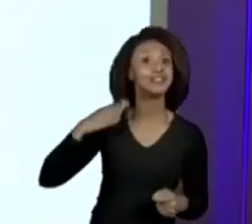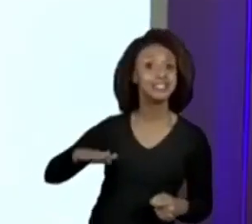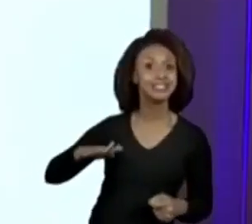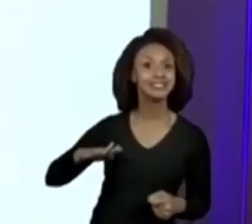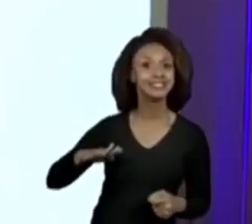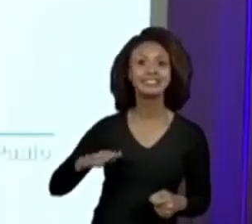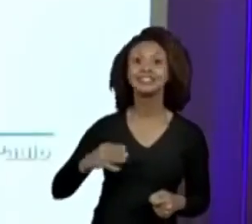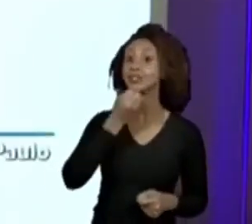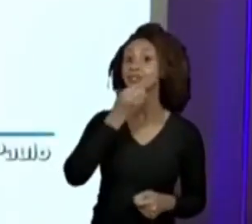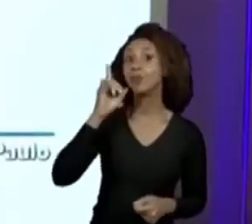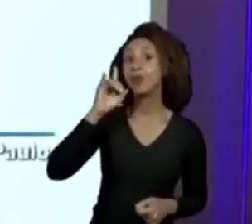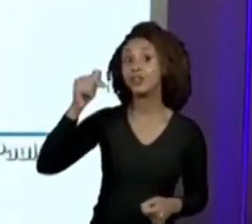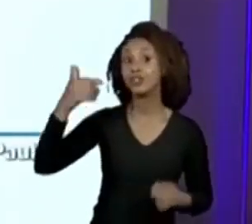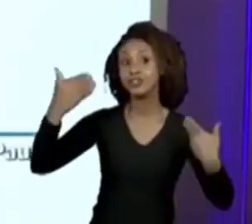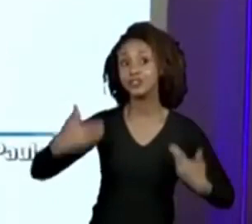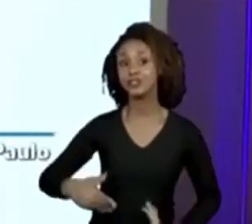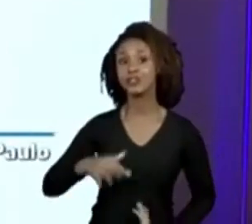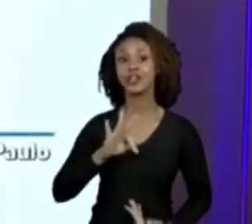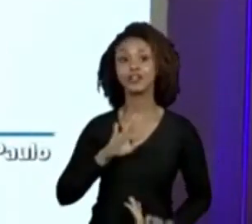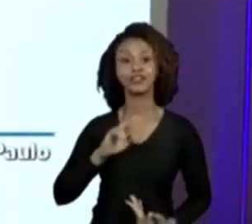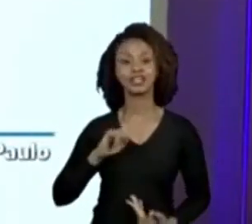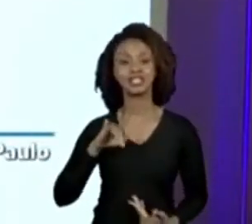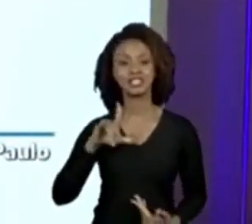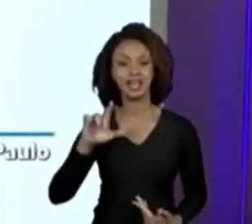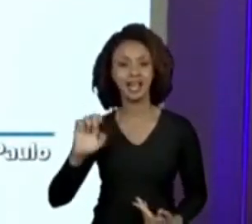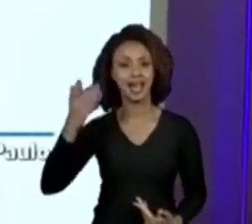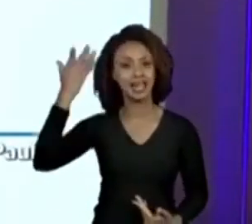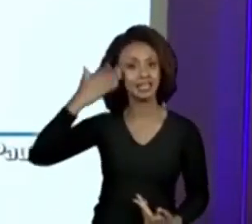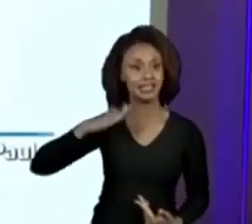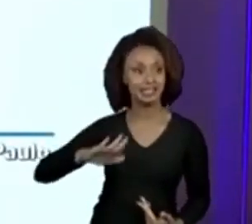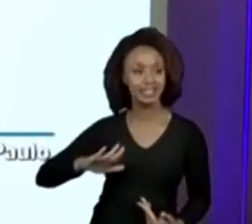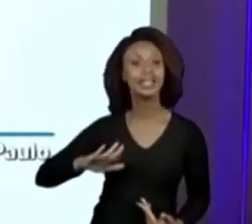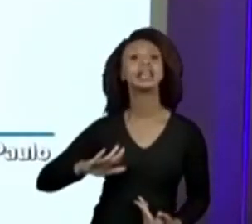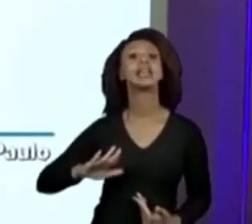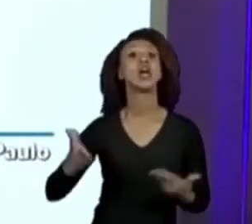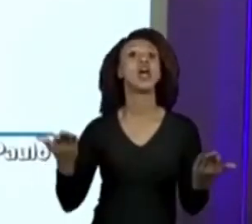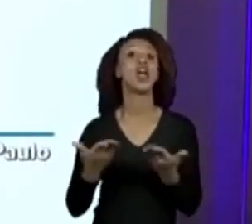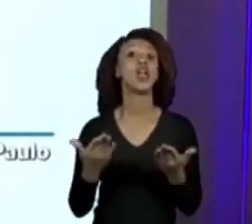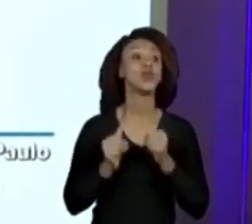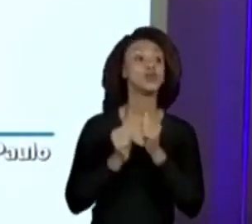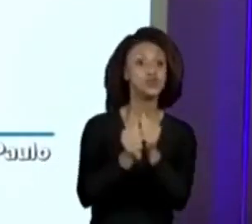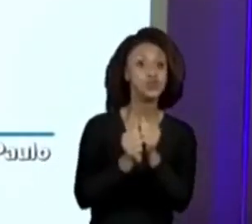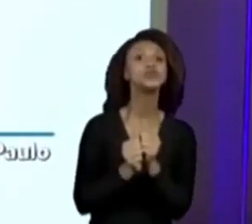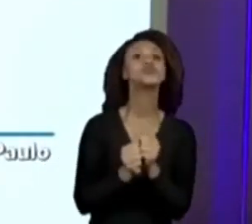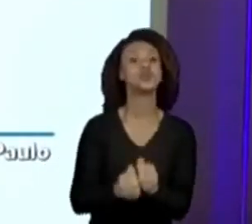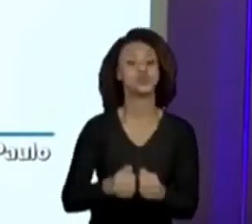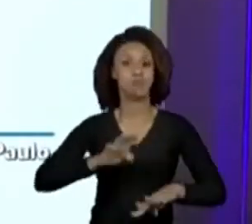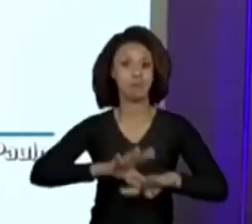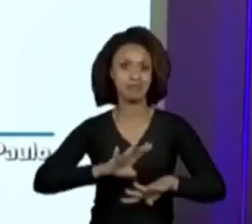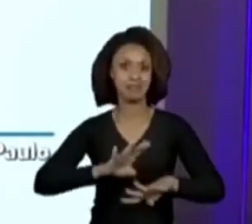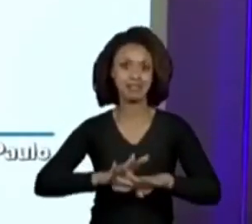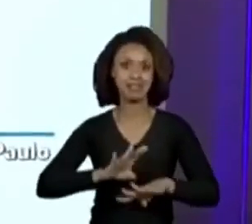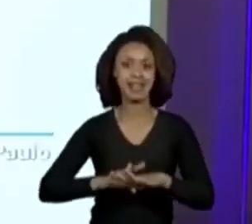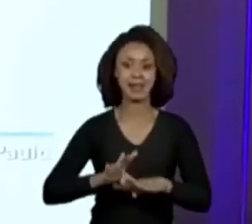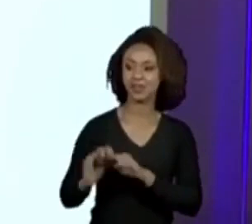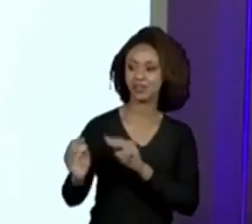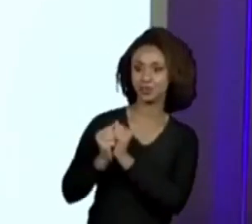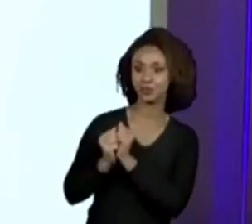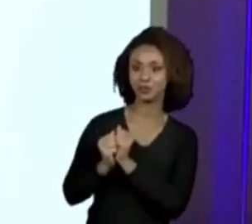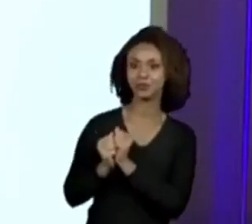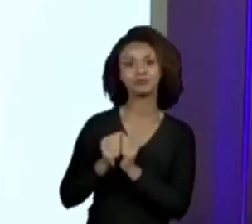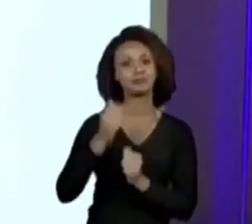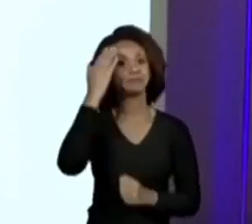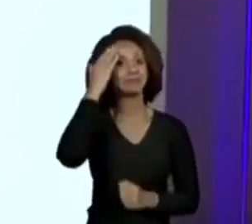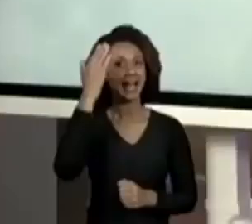dia, terceiro ano. Eu sou a professora Franciele e eu estou aqui para acompanhar vocês nessa aula de matemática junto com a professora Juliana.